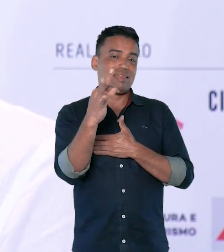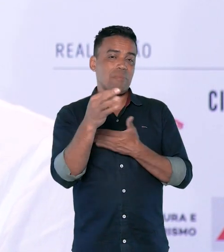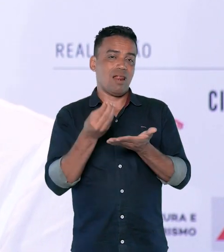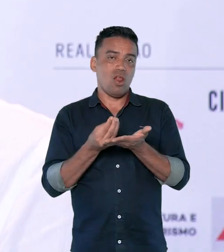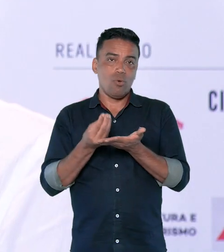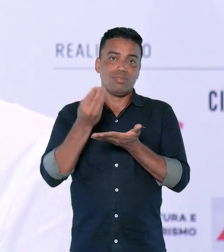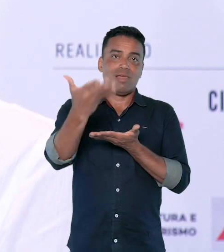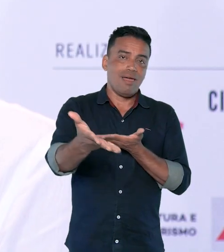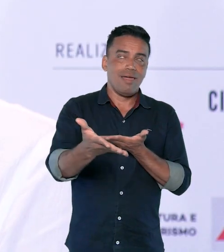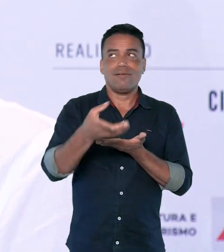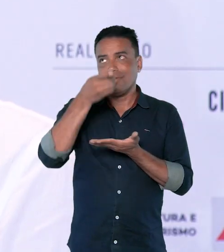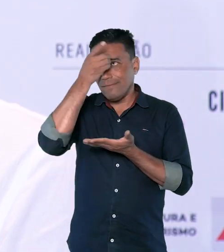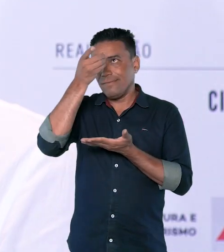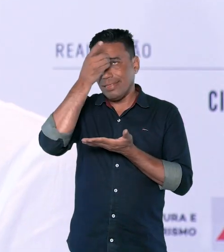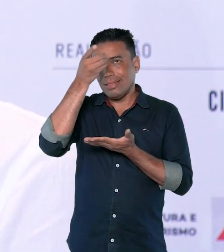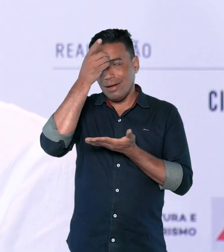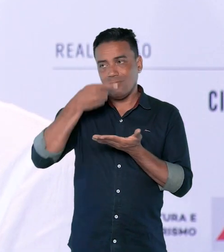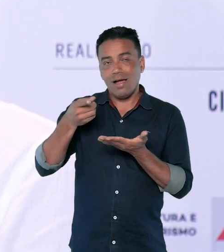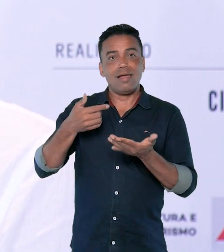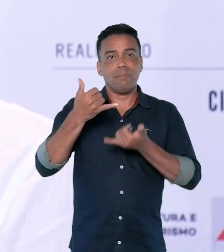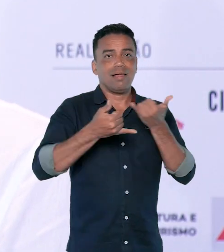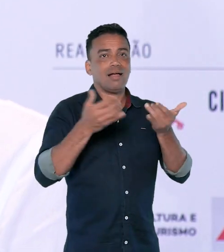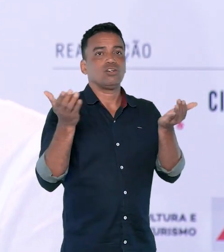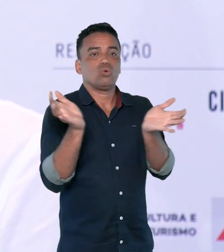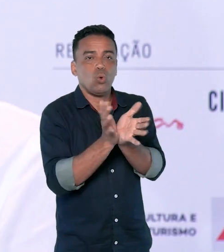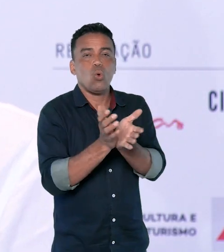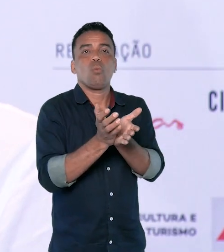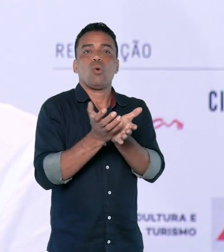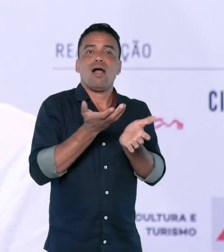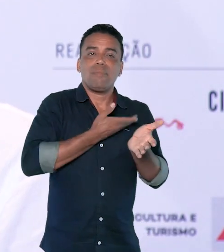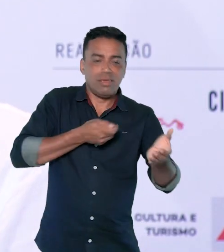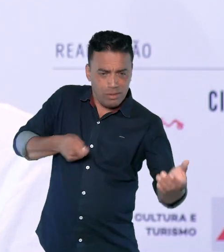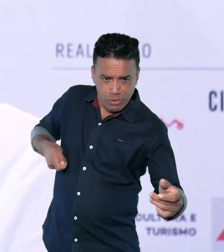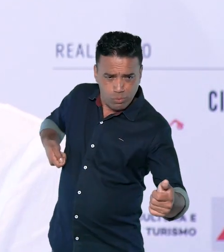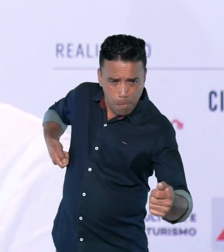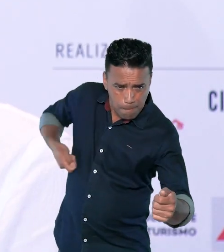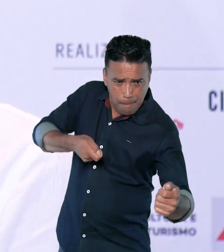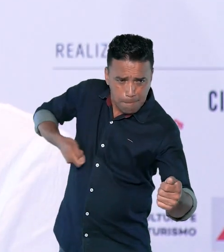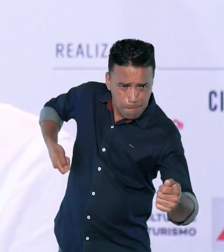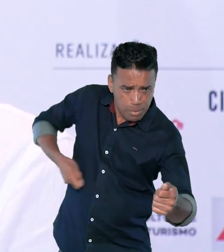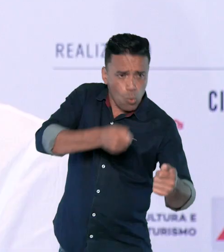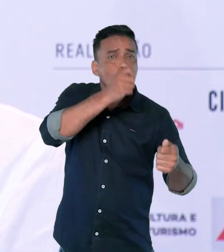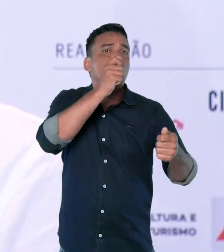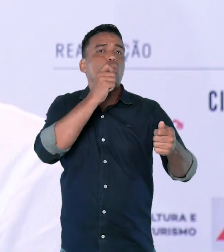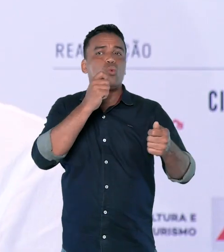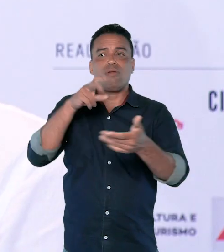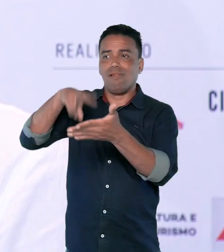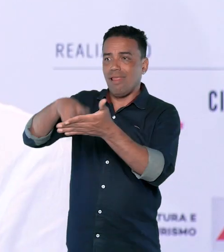trabalho, ele fica inventando coisas, vai lá jogar sinuca com os amigos, ao invés de fazer a leitura do livro. Né?